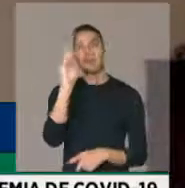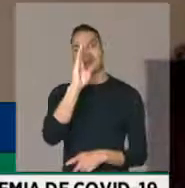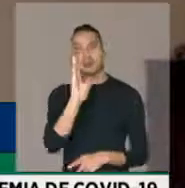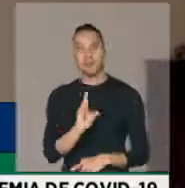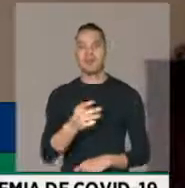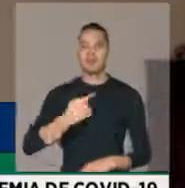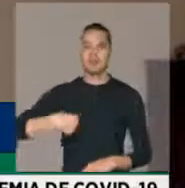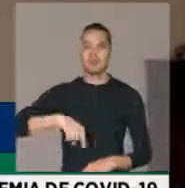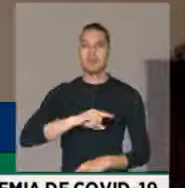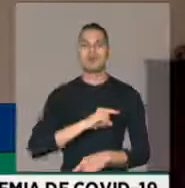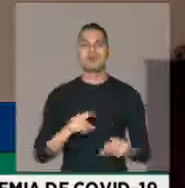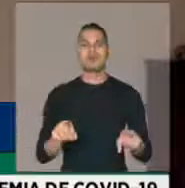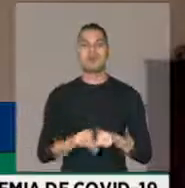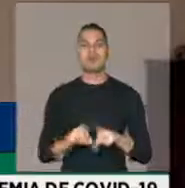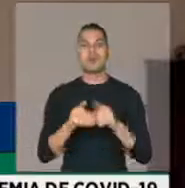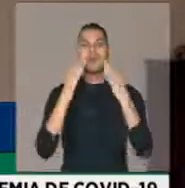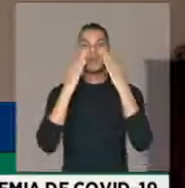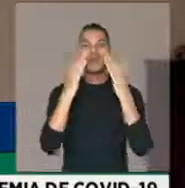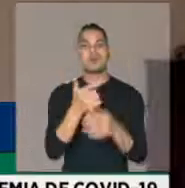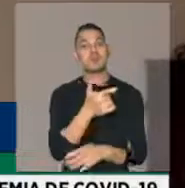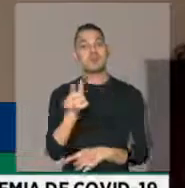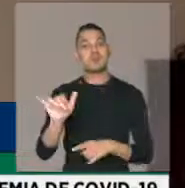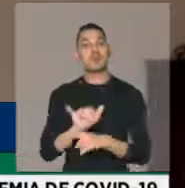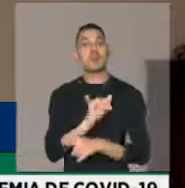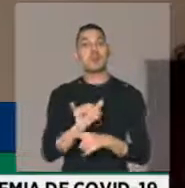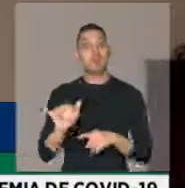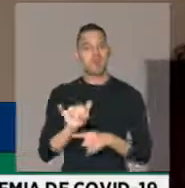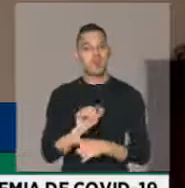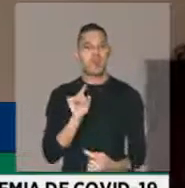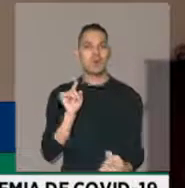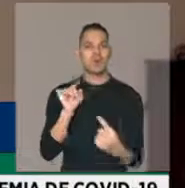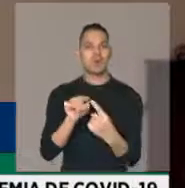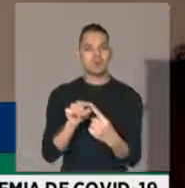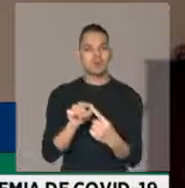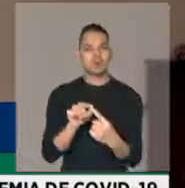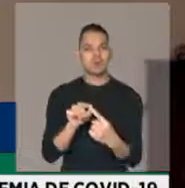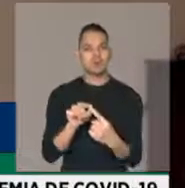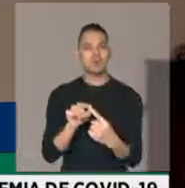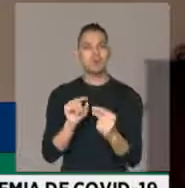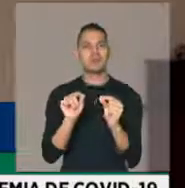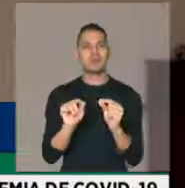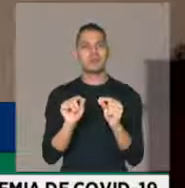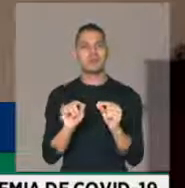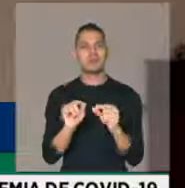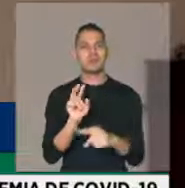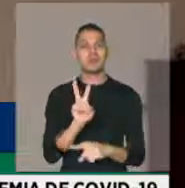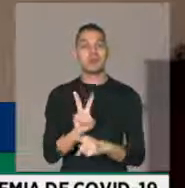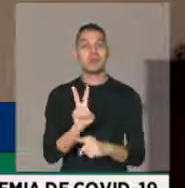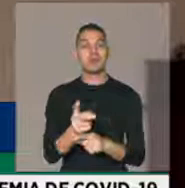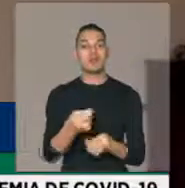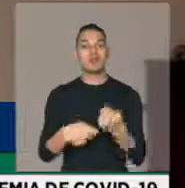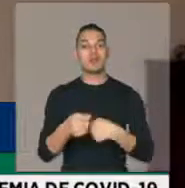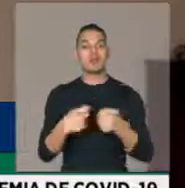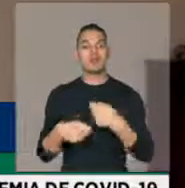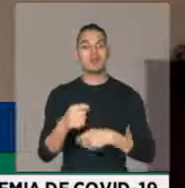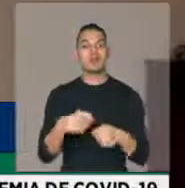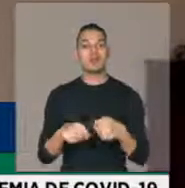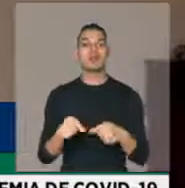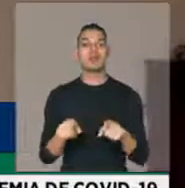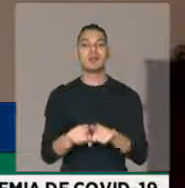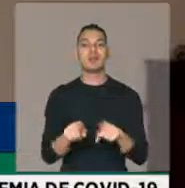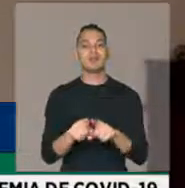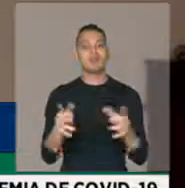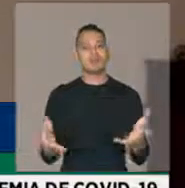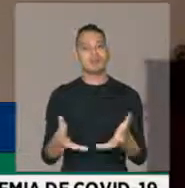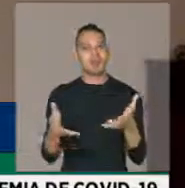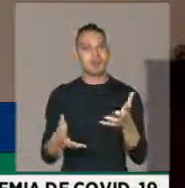nós também apresentamos outras medidas que tinham por objetivo e têm por objetivo proteger a economia e fazer com que